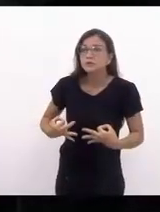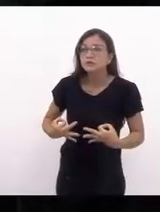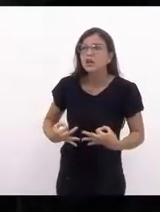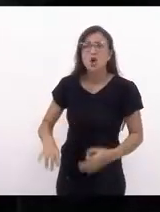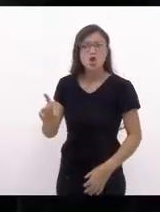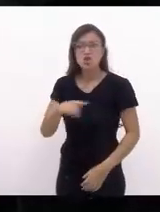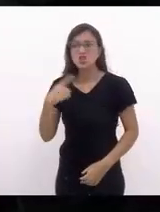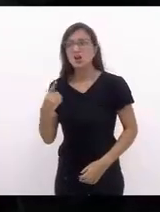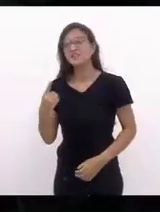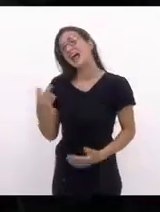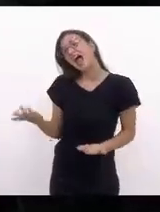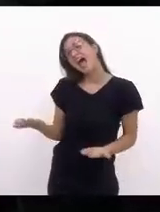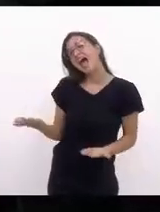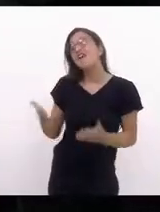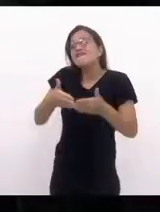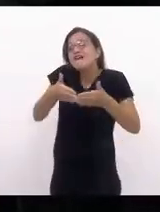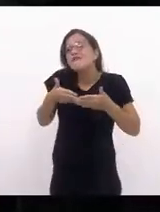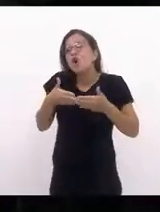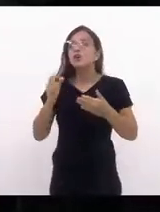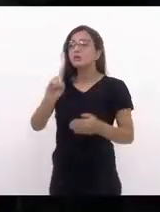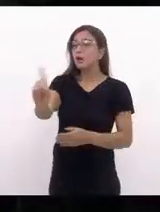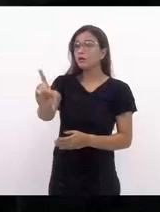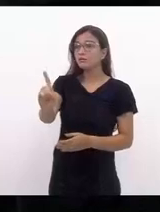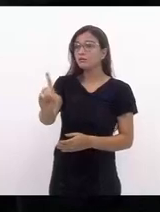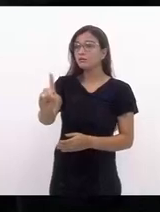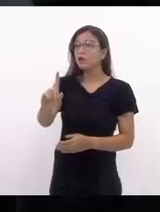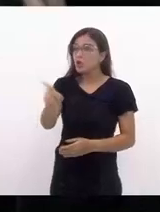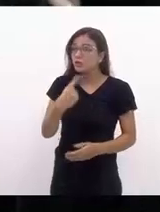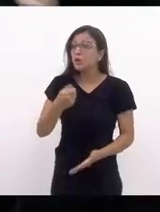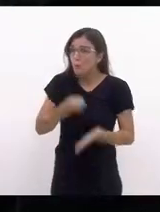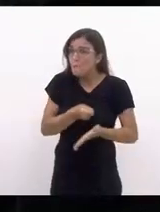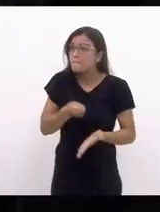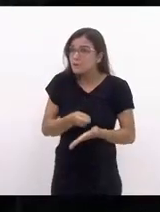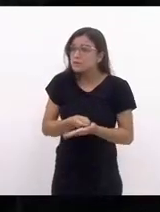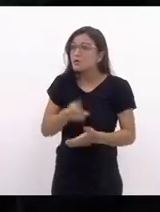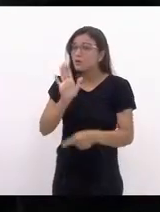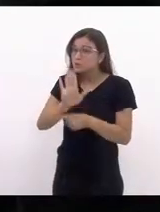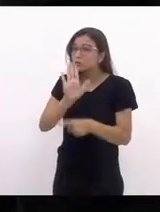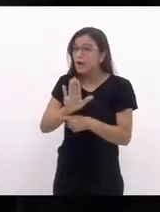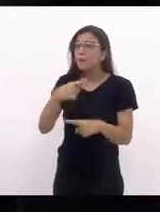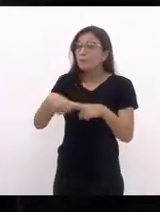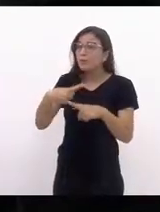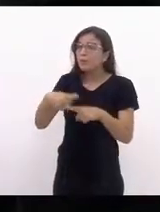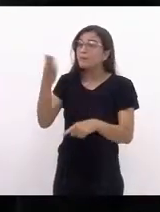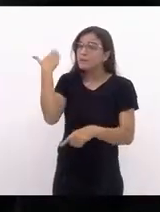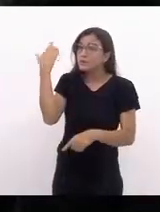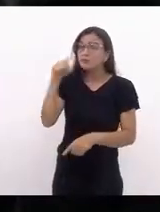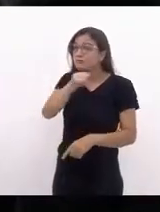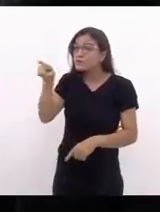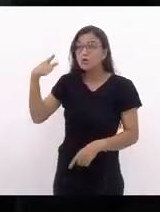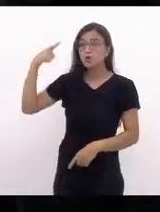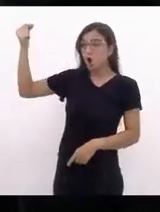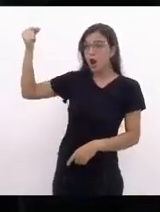mais do que a nossa obrigação porque vocês nos colocaram aqui para poder lutar pelo interesse de